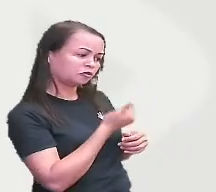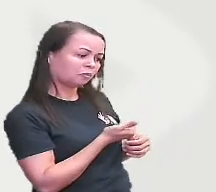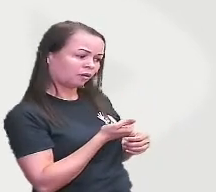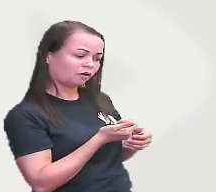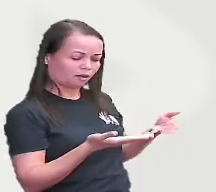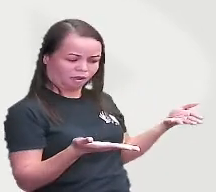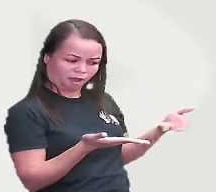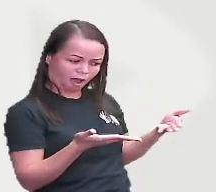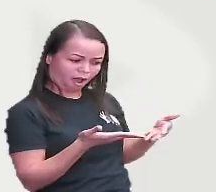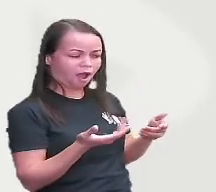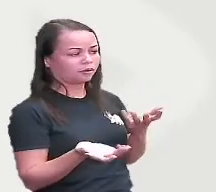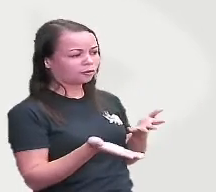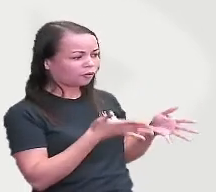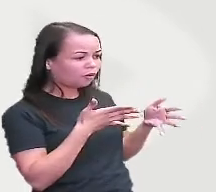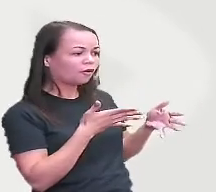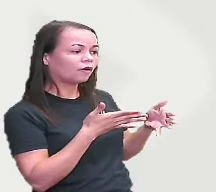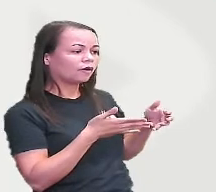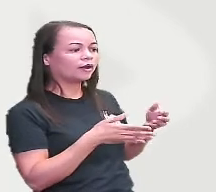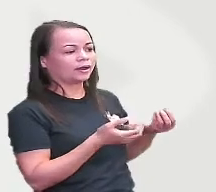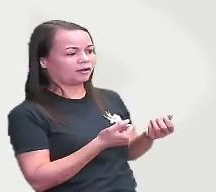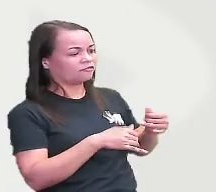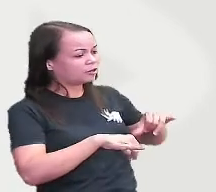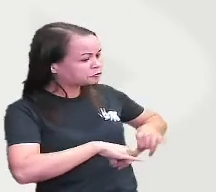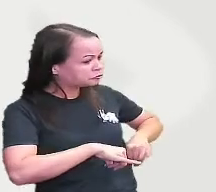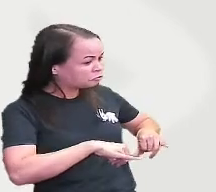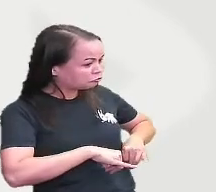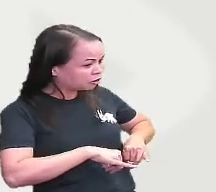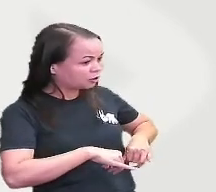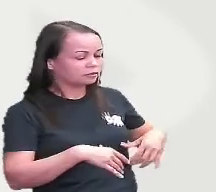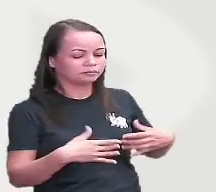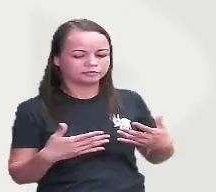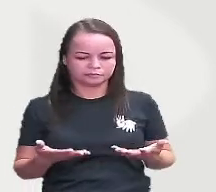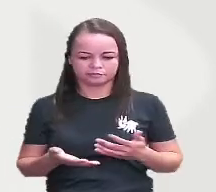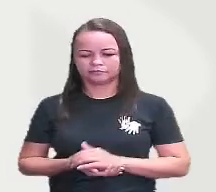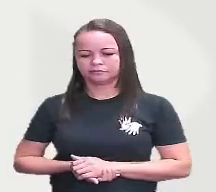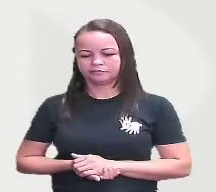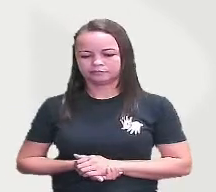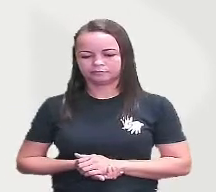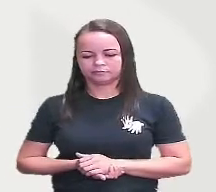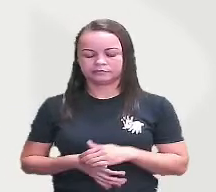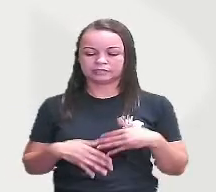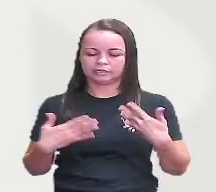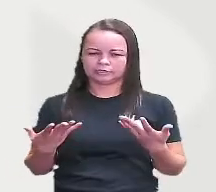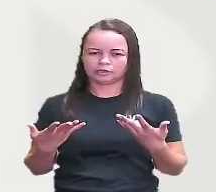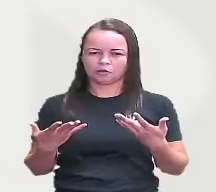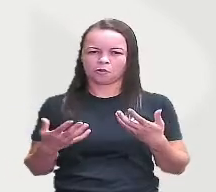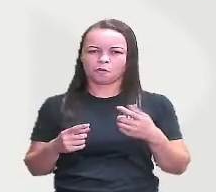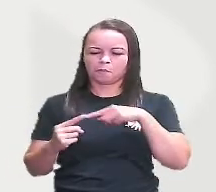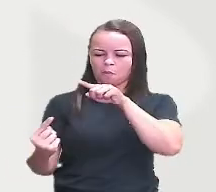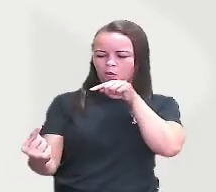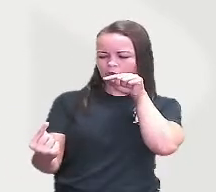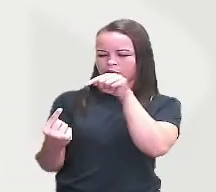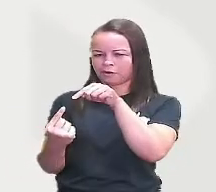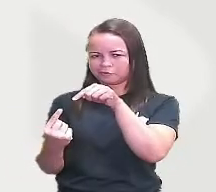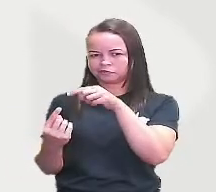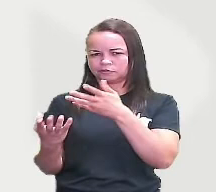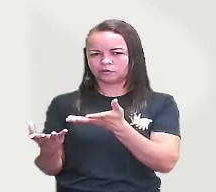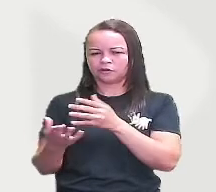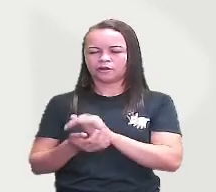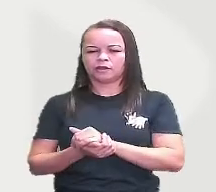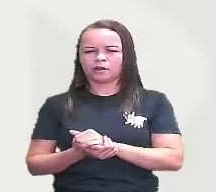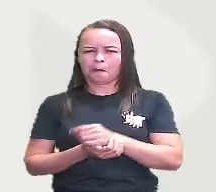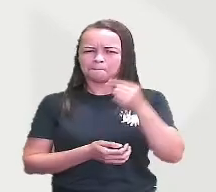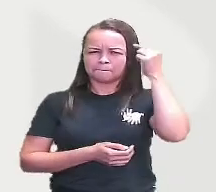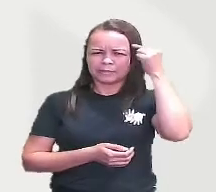pois agora dance." Moral da história: não pense só em diversão,